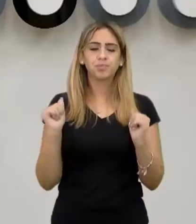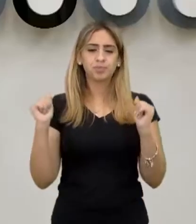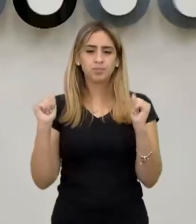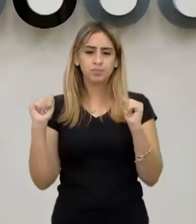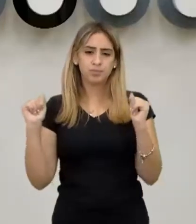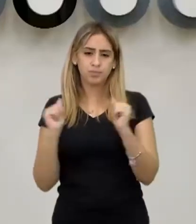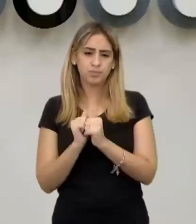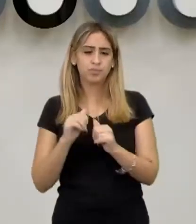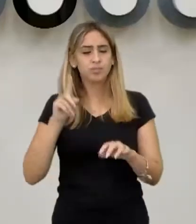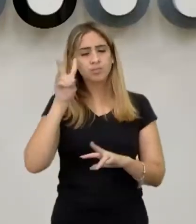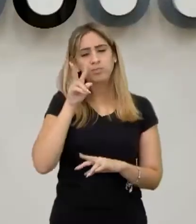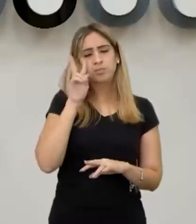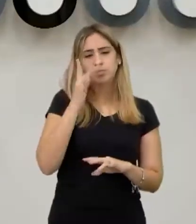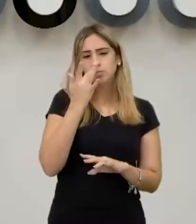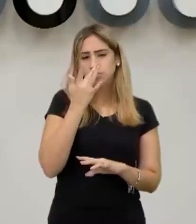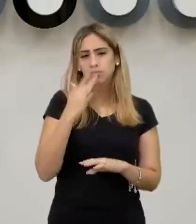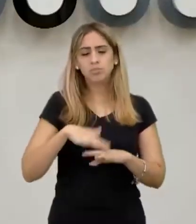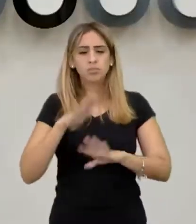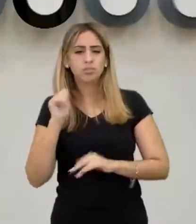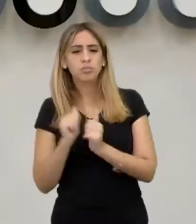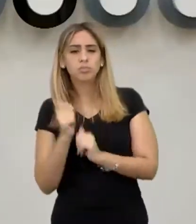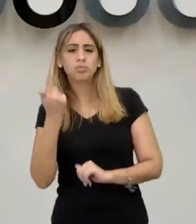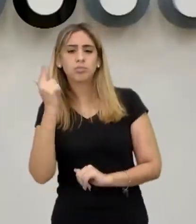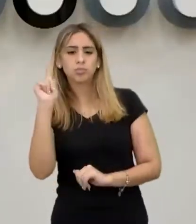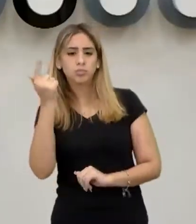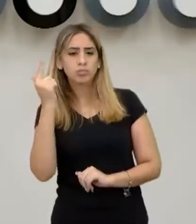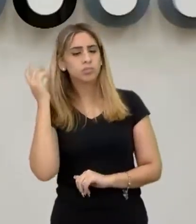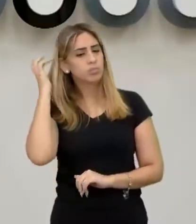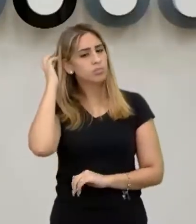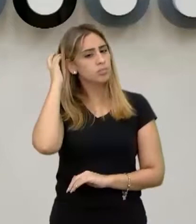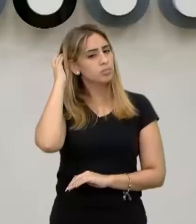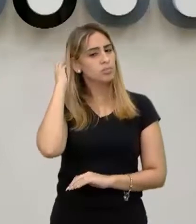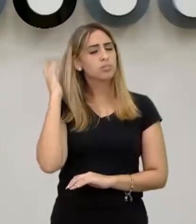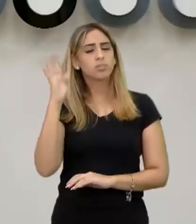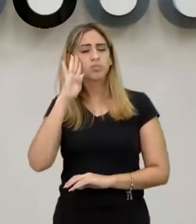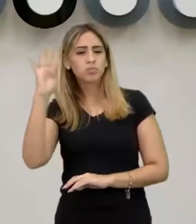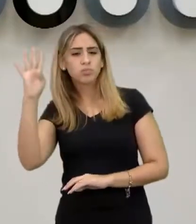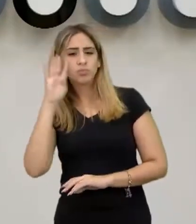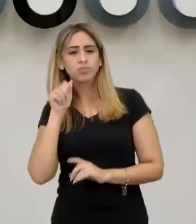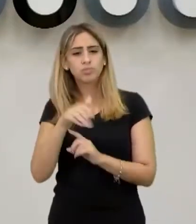com a história, com a geografia, com